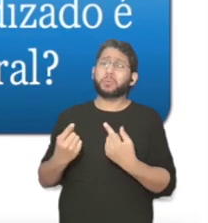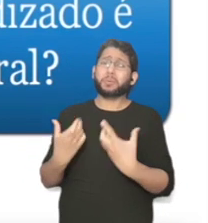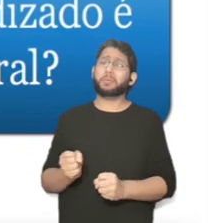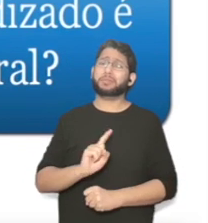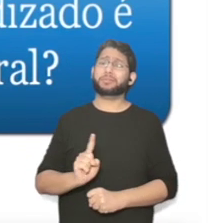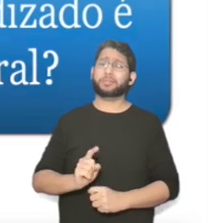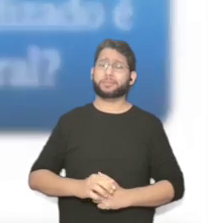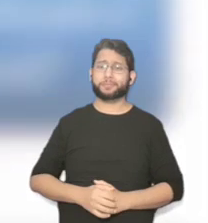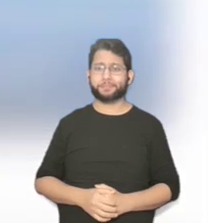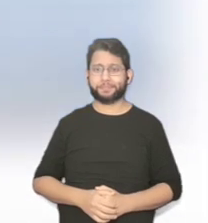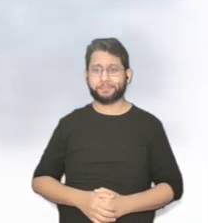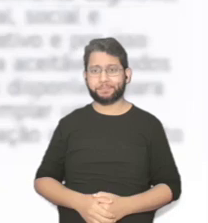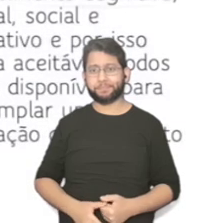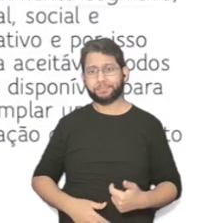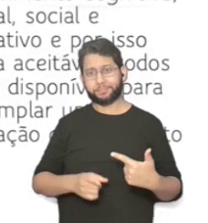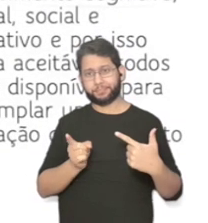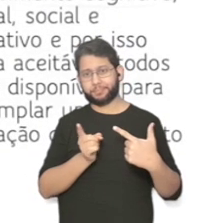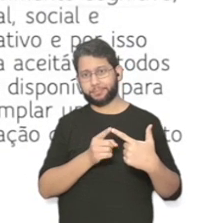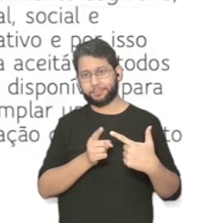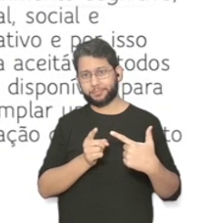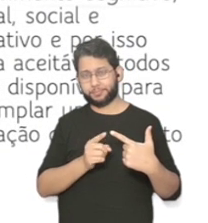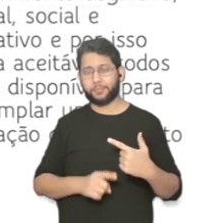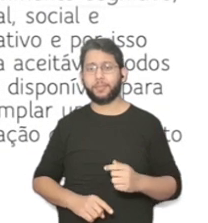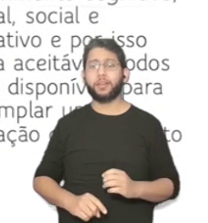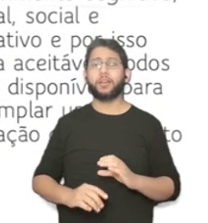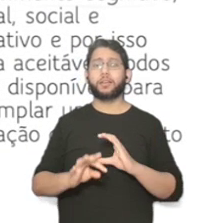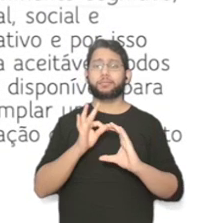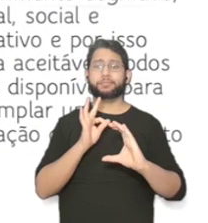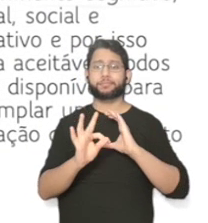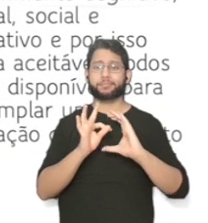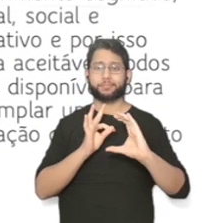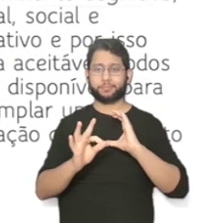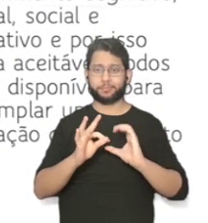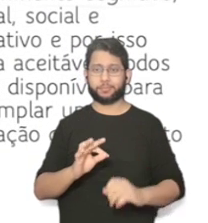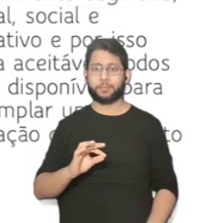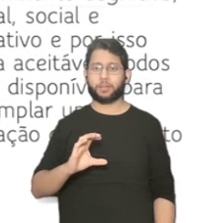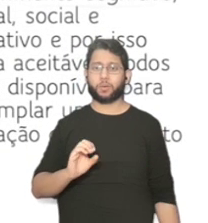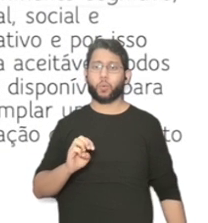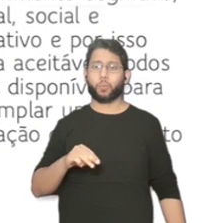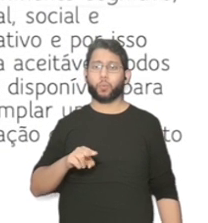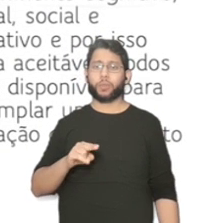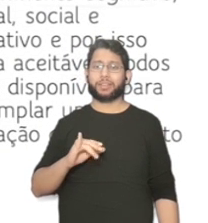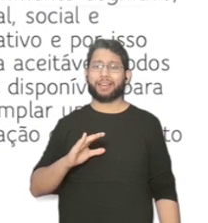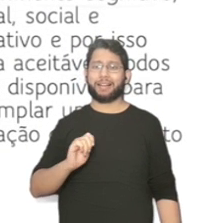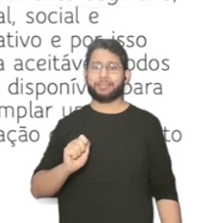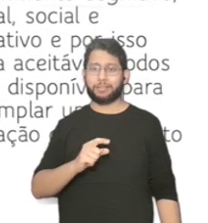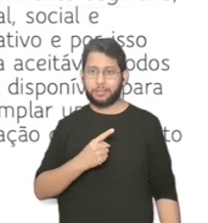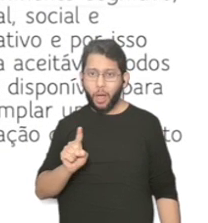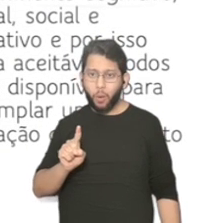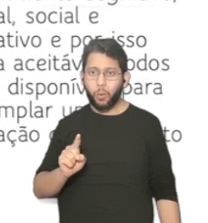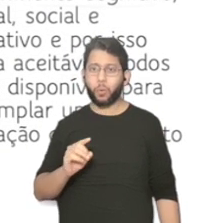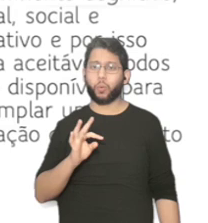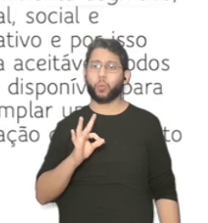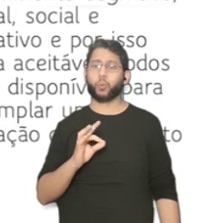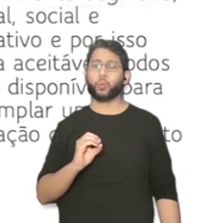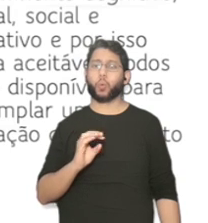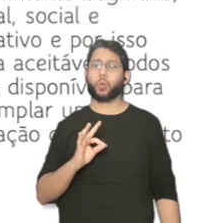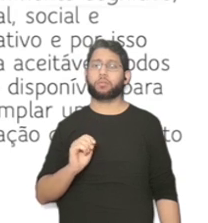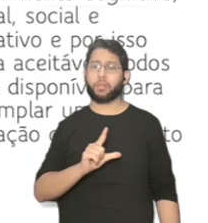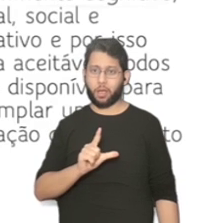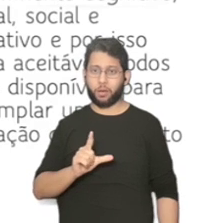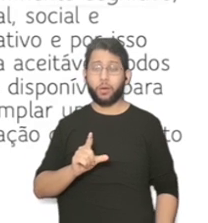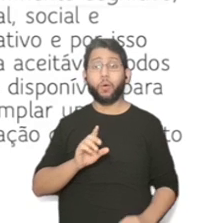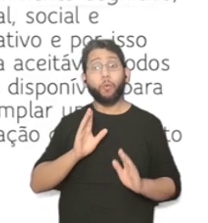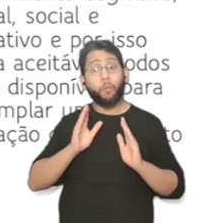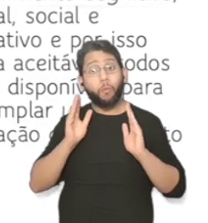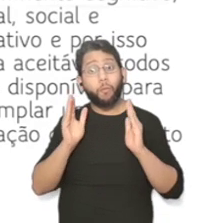abordagem educacional oralista. Muito bem, a comunicação total. A comunicação total se preocupa com o desenvolvimento cognitivo,